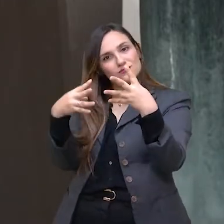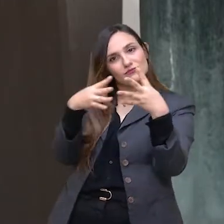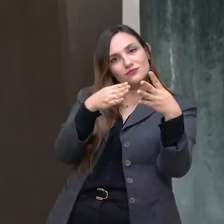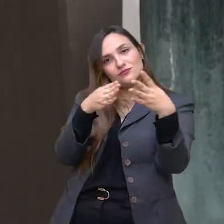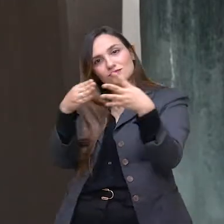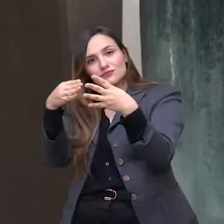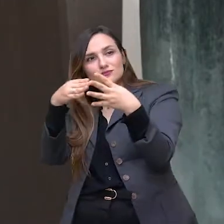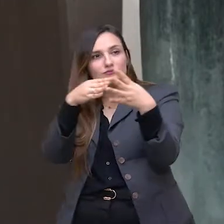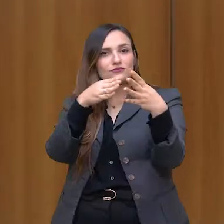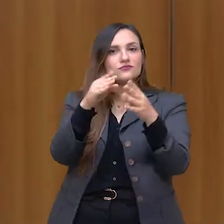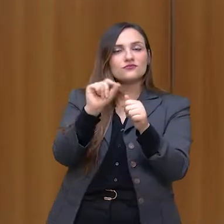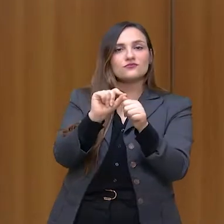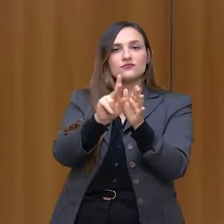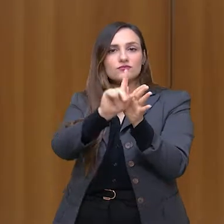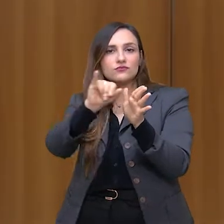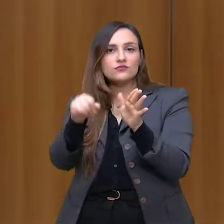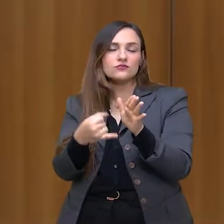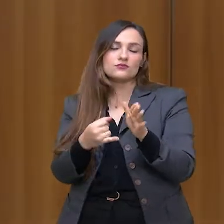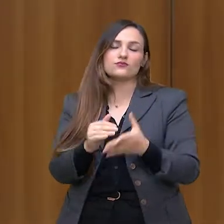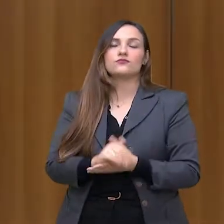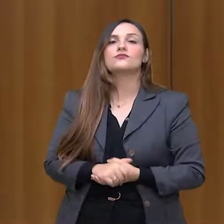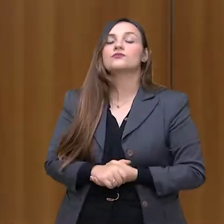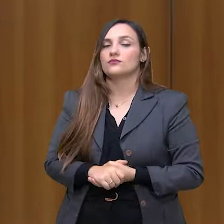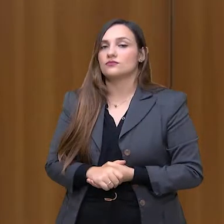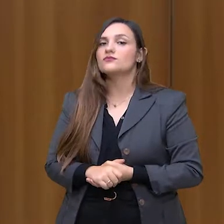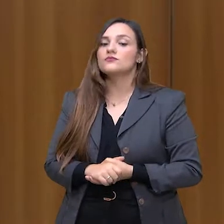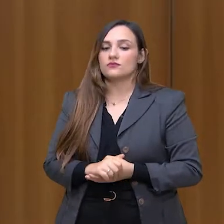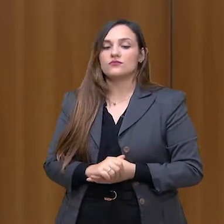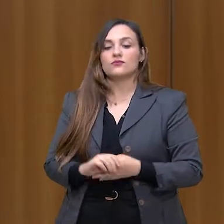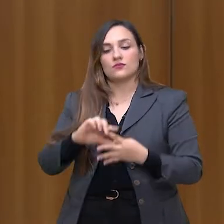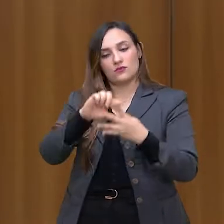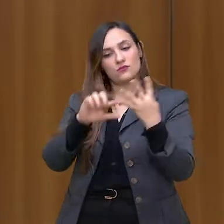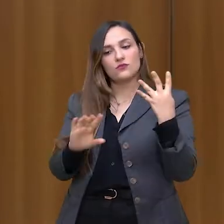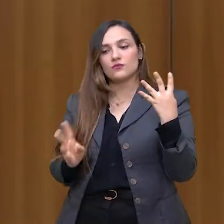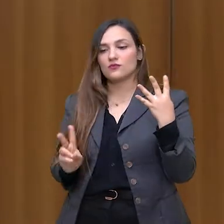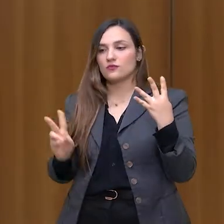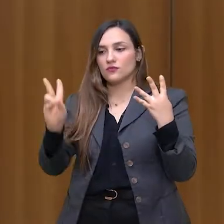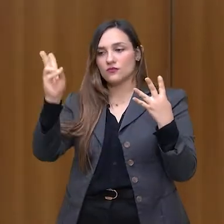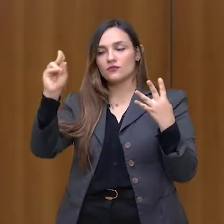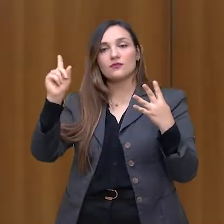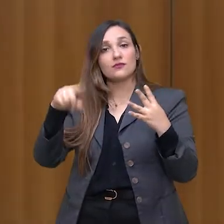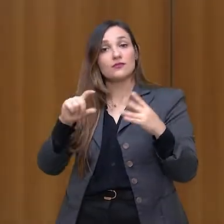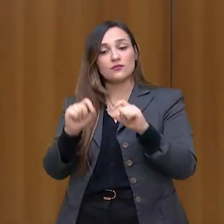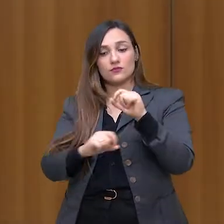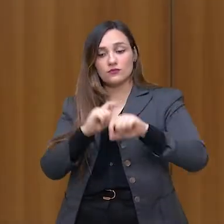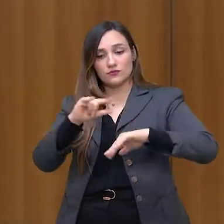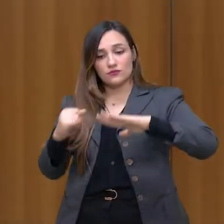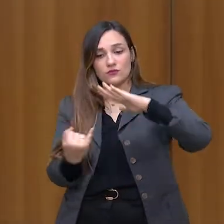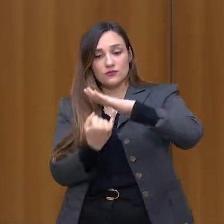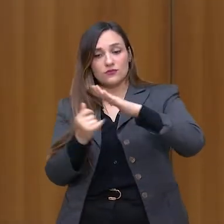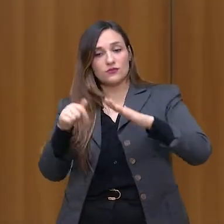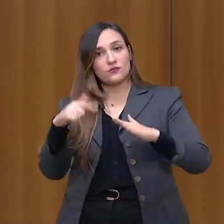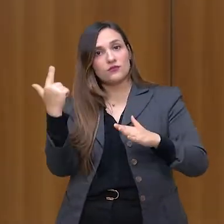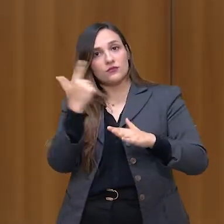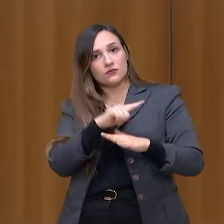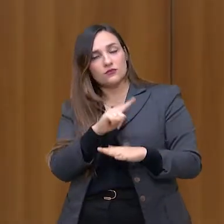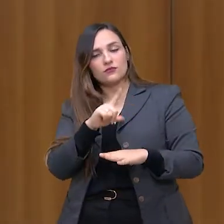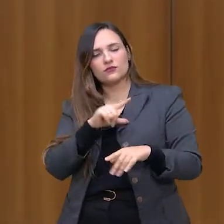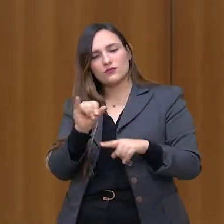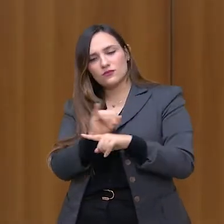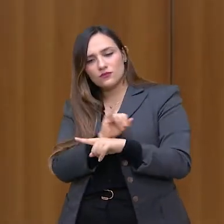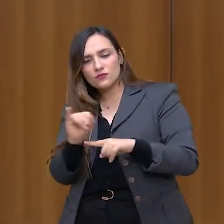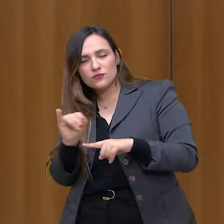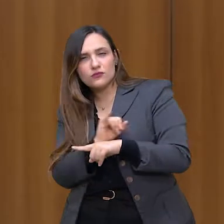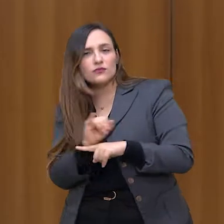o foco está todo aí. Sim, esses valores são nortes para que a instituição desenvolva